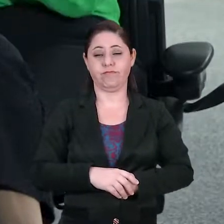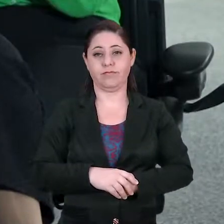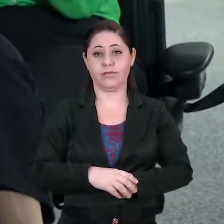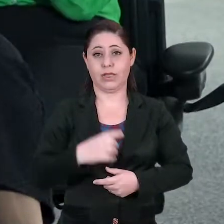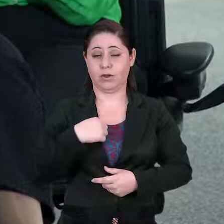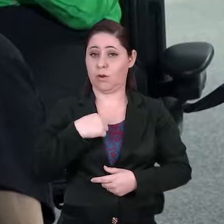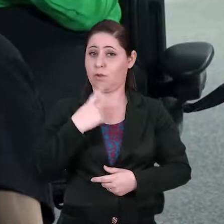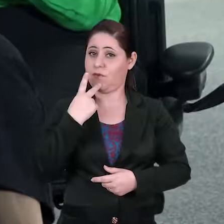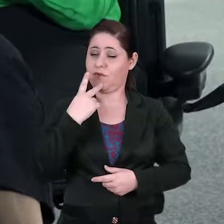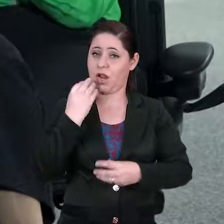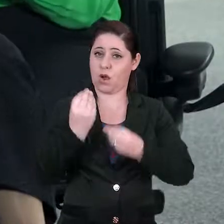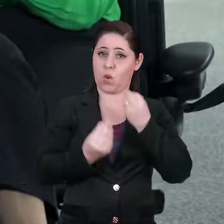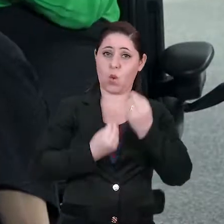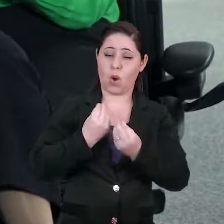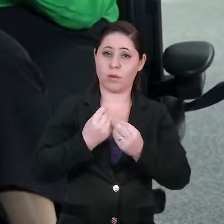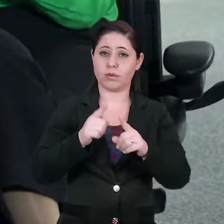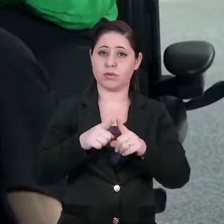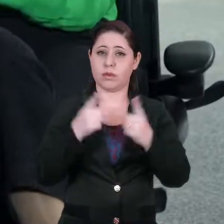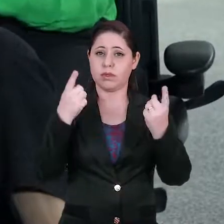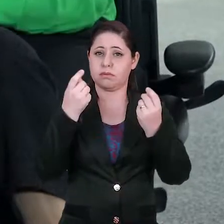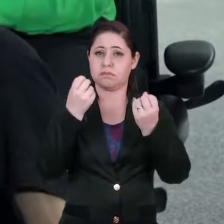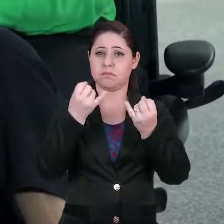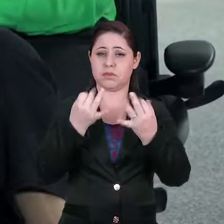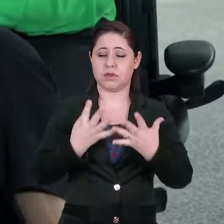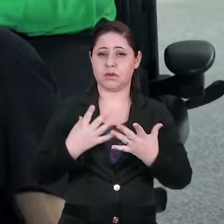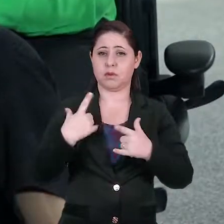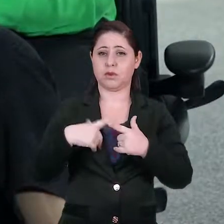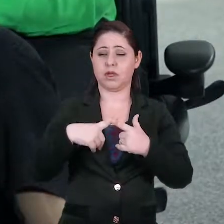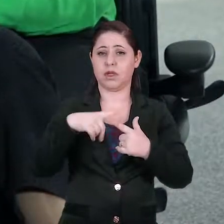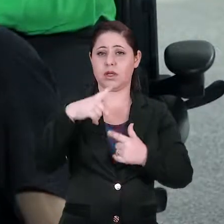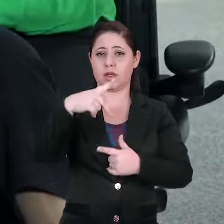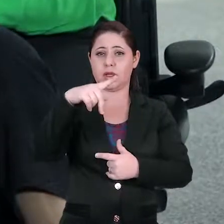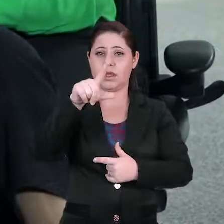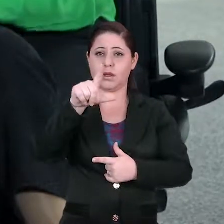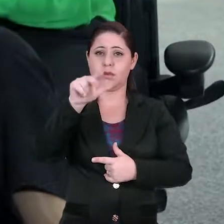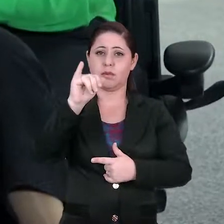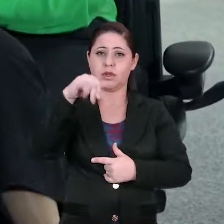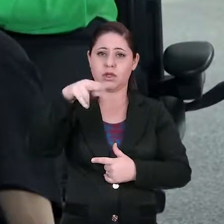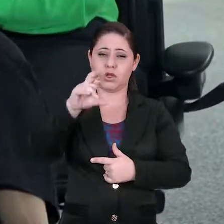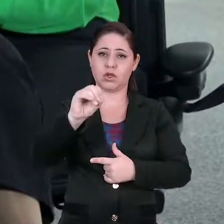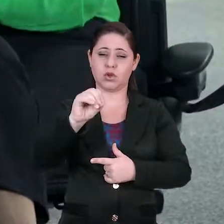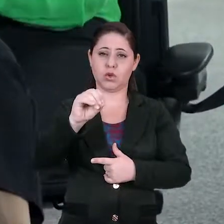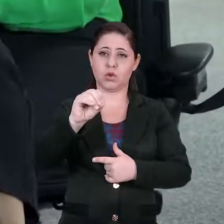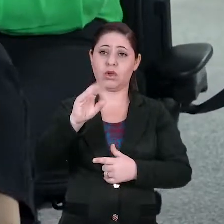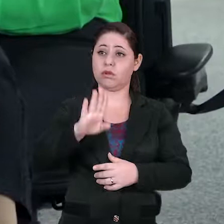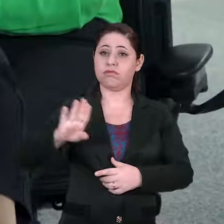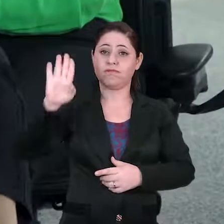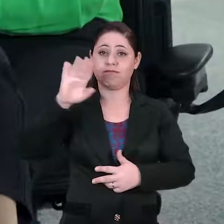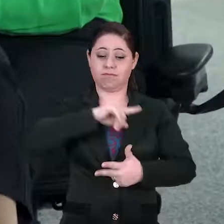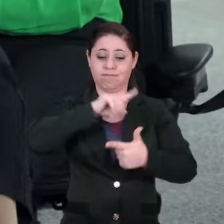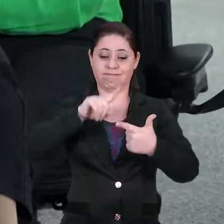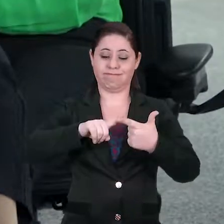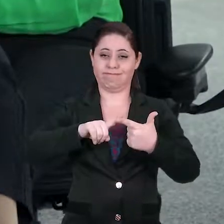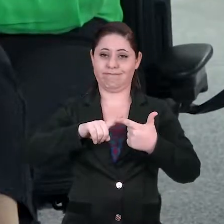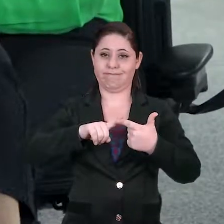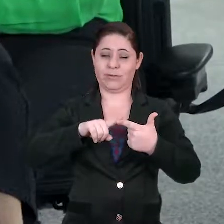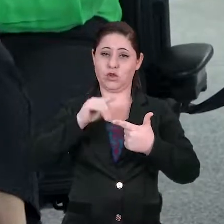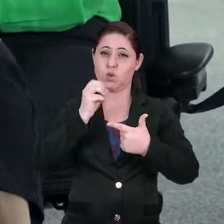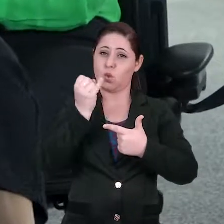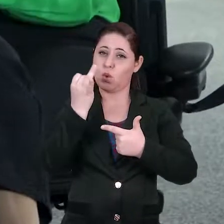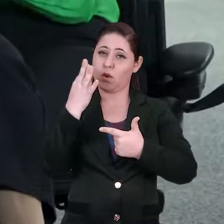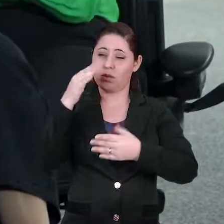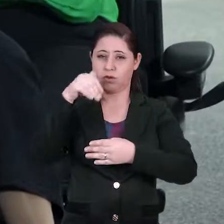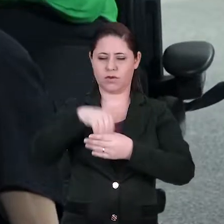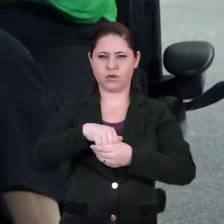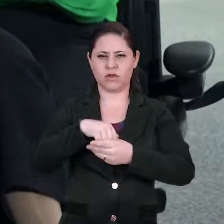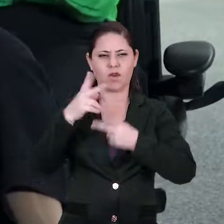não posso dizer como, mas o doutor Plínio Barbosa Martins, que concorreu comigo e ficou em segundo lugar no número de votos,